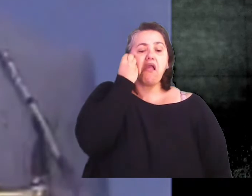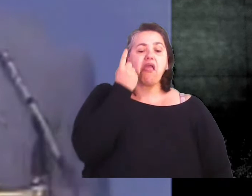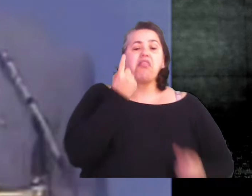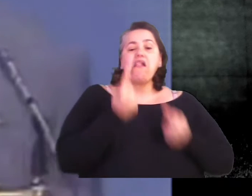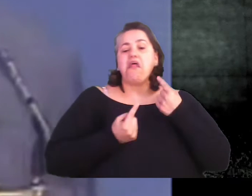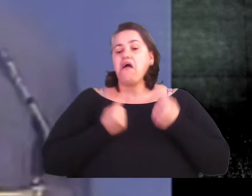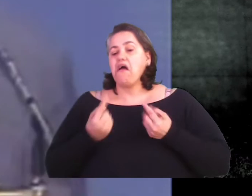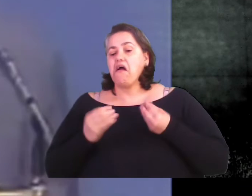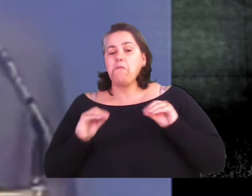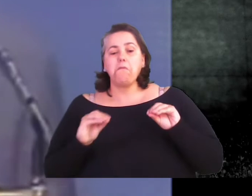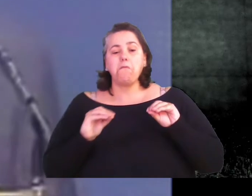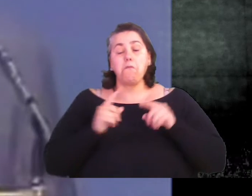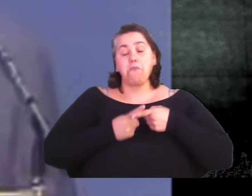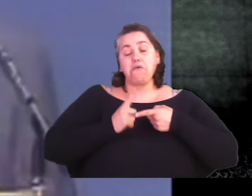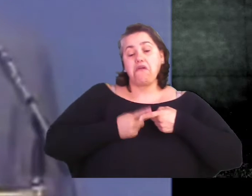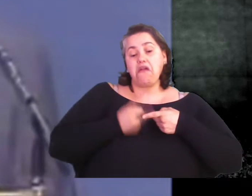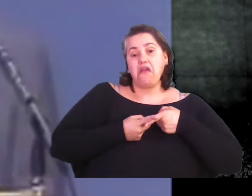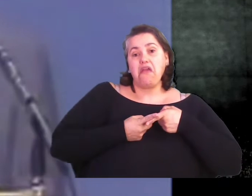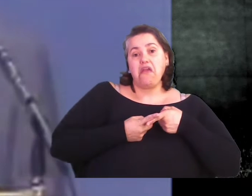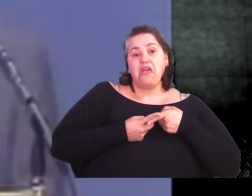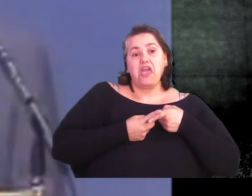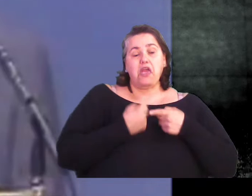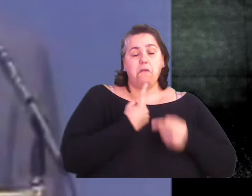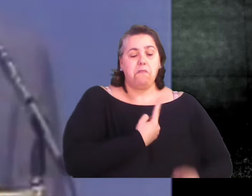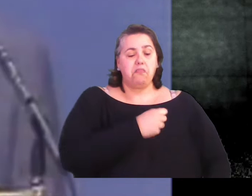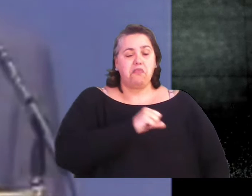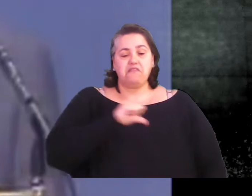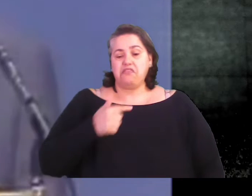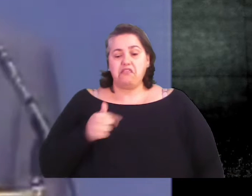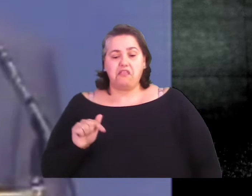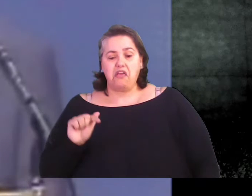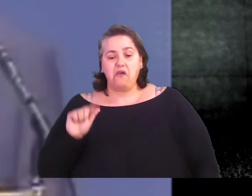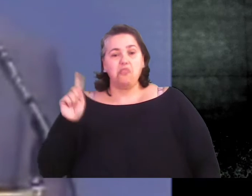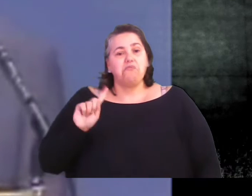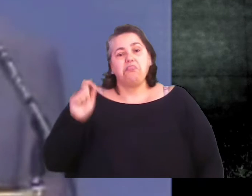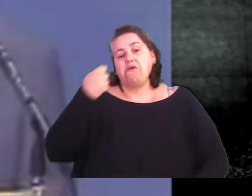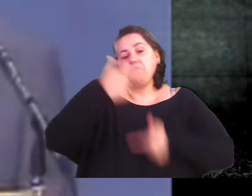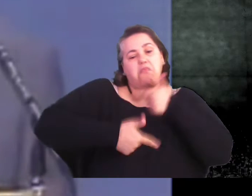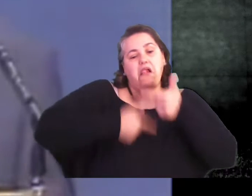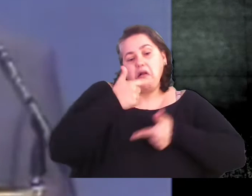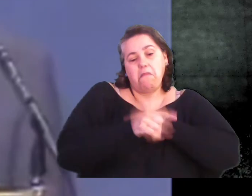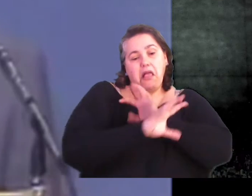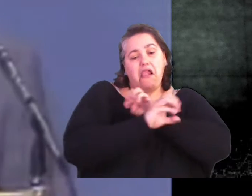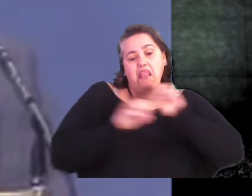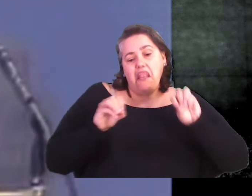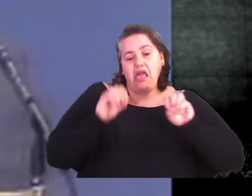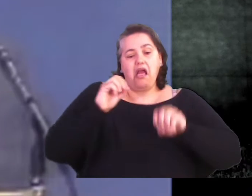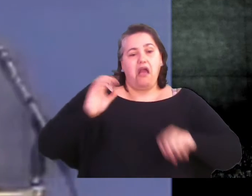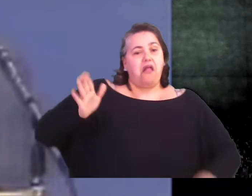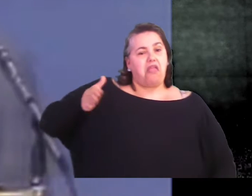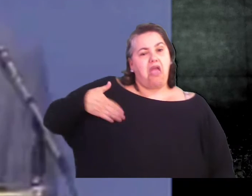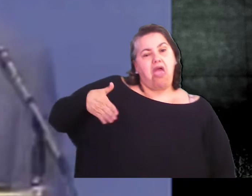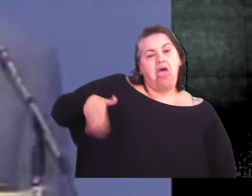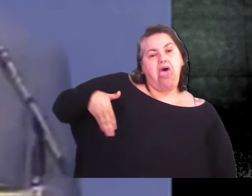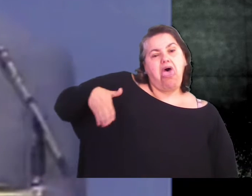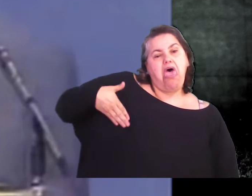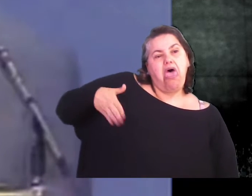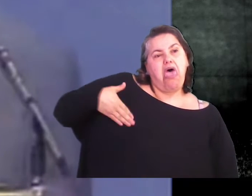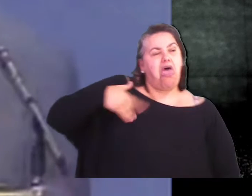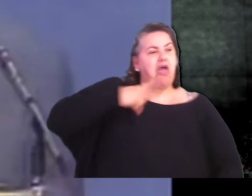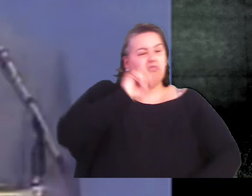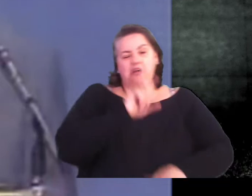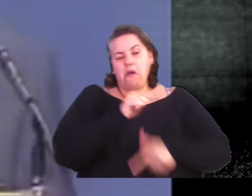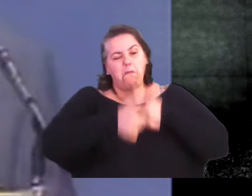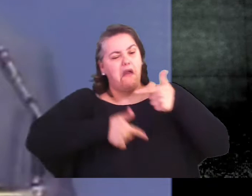questão habitacional. Afinal de contas, desde 78, sem dar um murro numa broa, sem bater um prego num pedaço de madeira, porque não trabalha